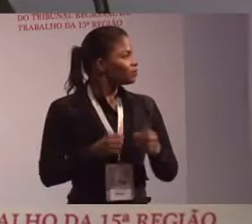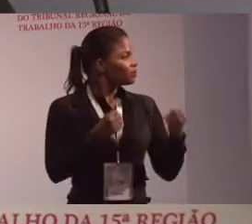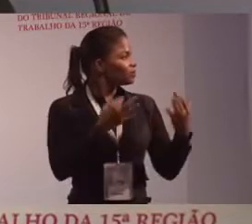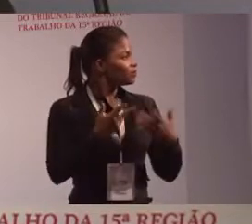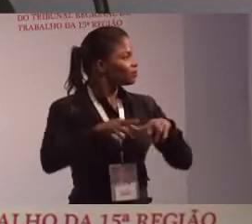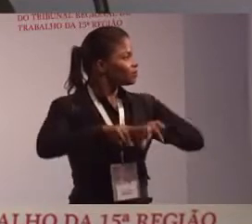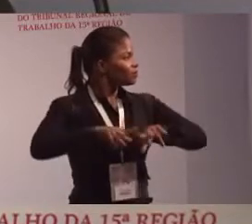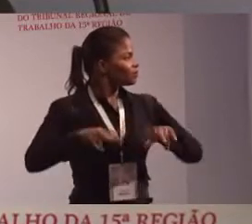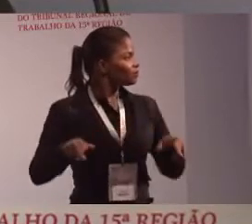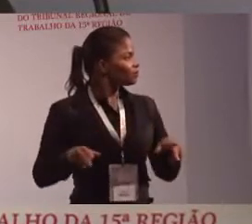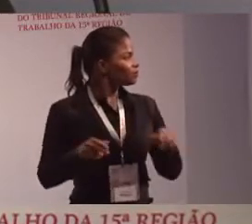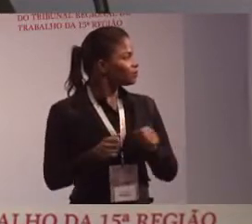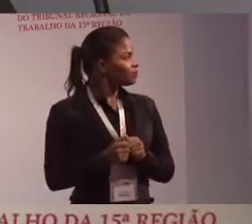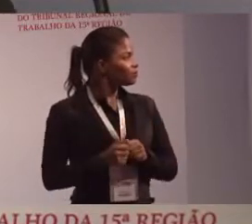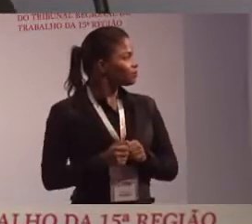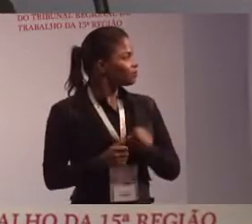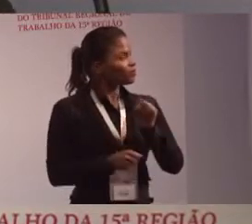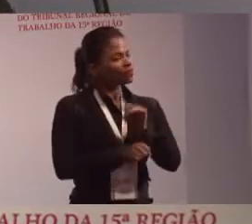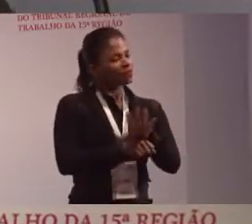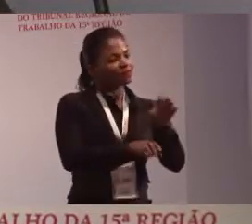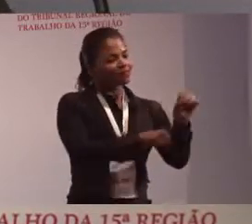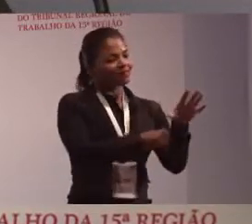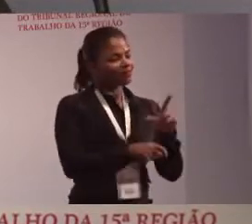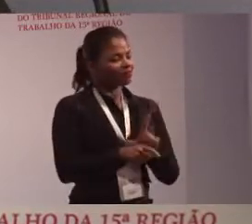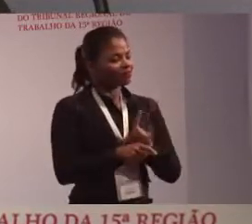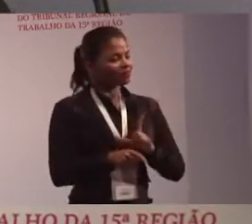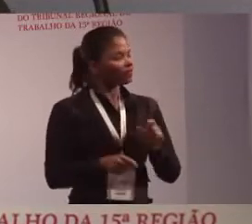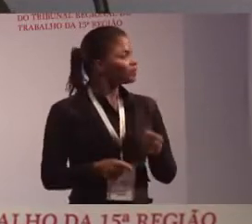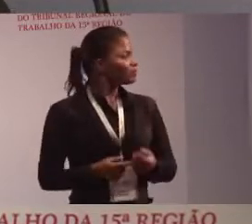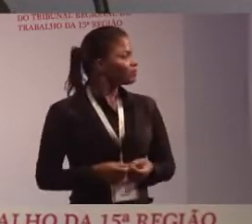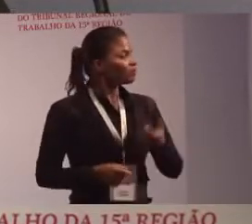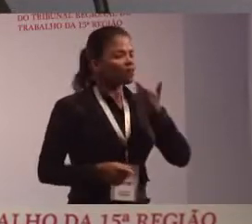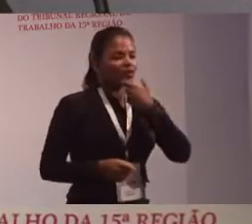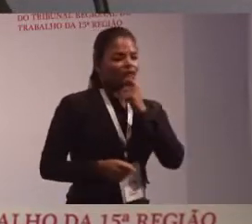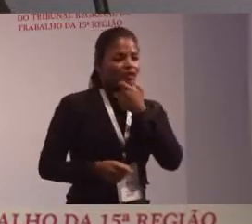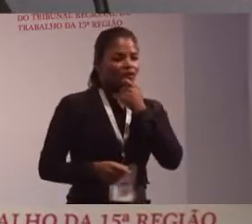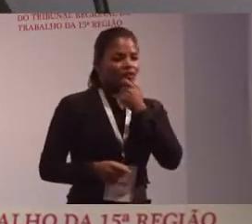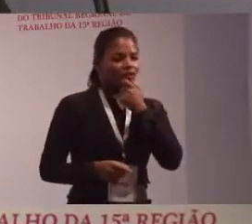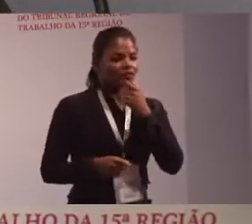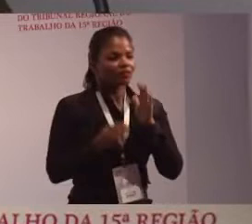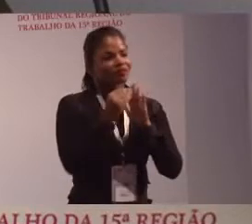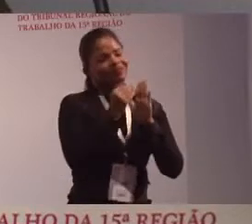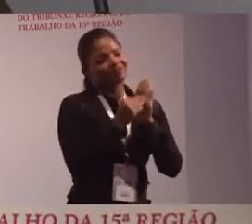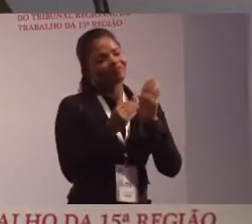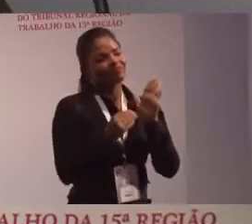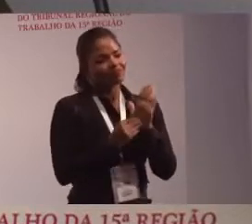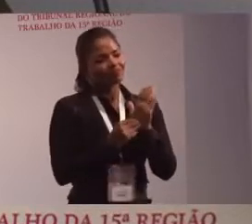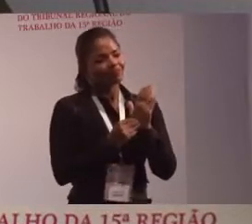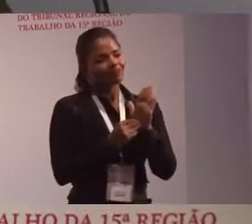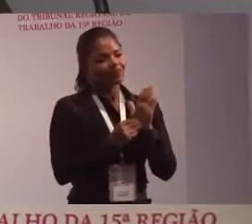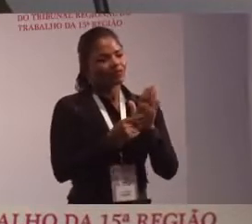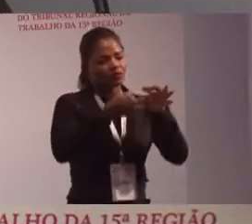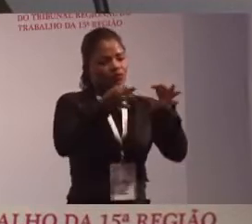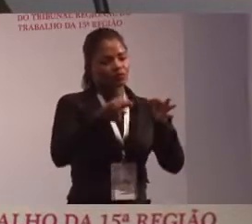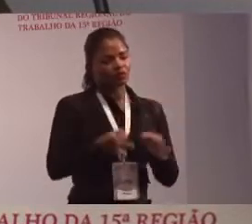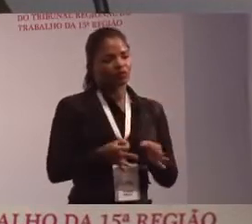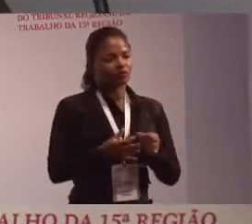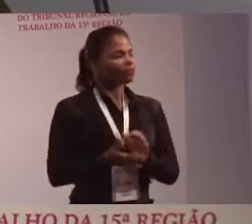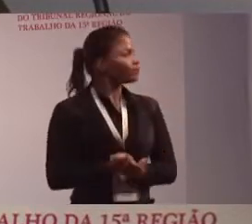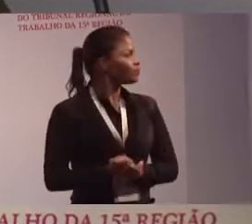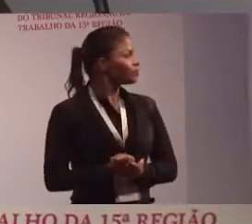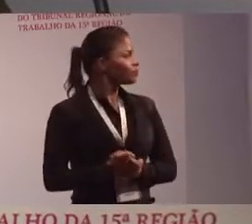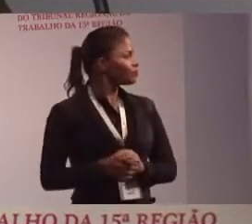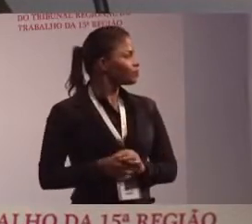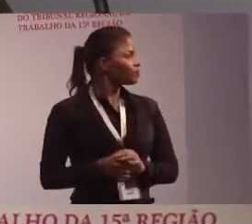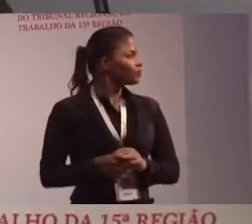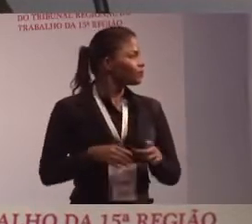vários desses slides estão em inglês, porque os dados foram tirados dos seus originais. Tá? Da OIT